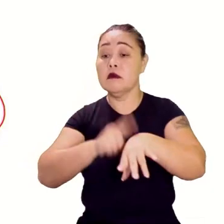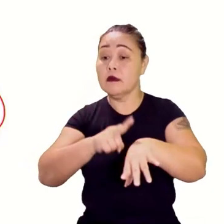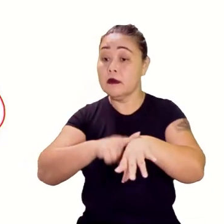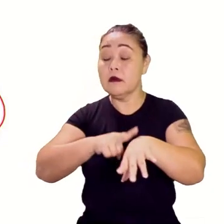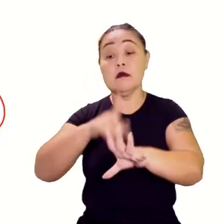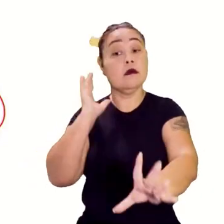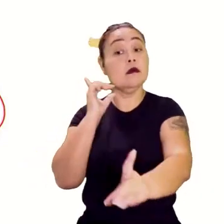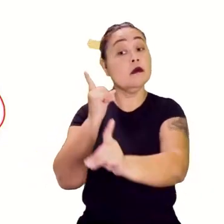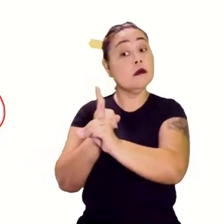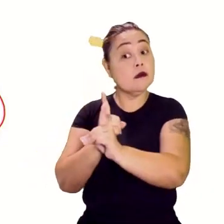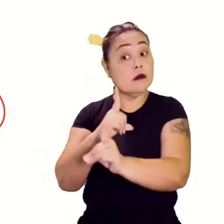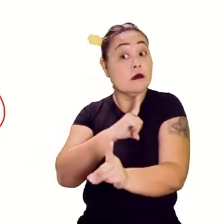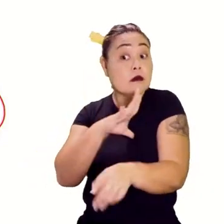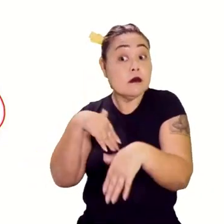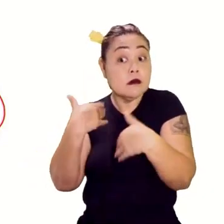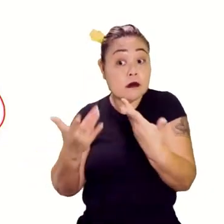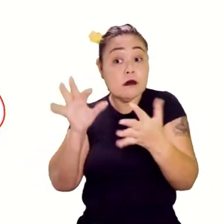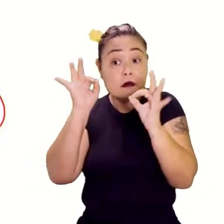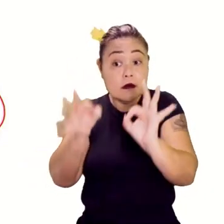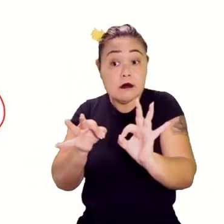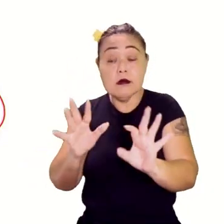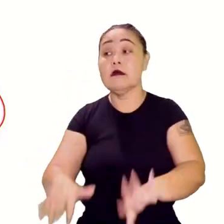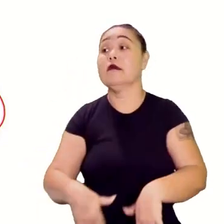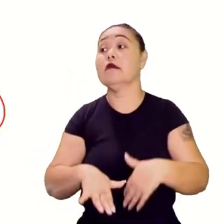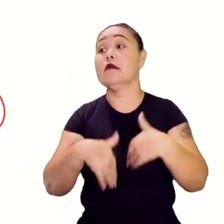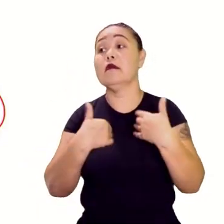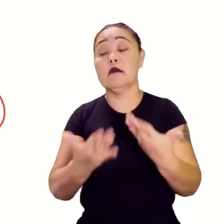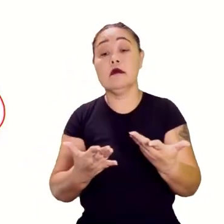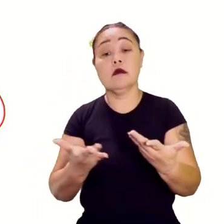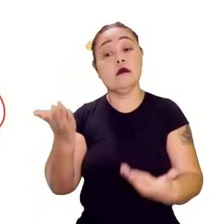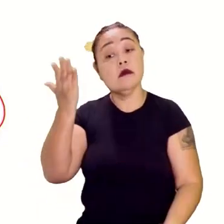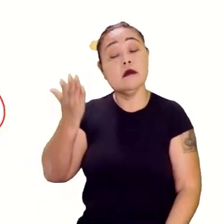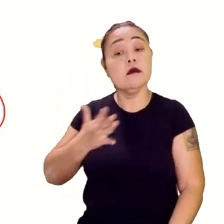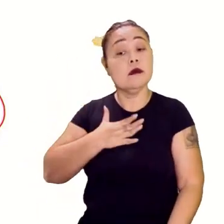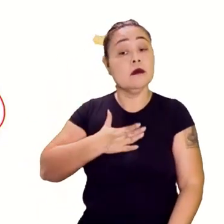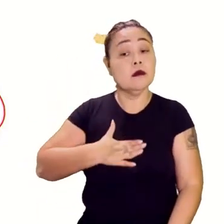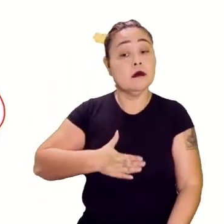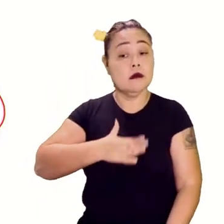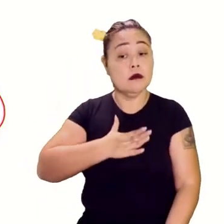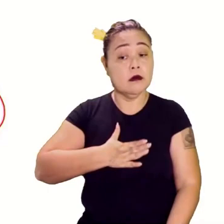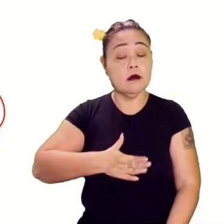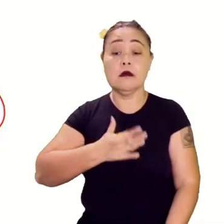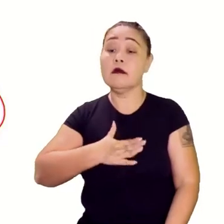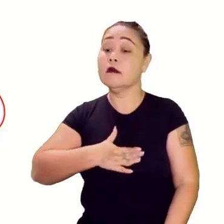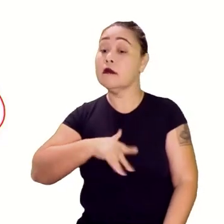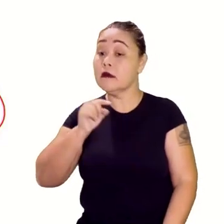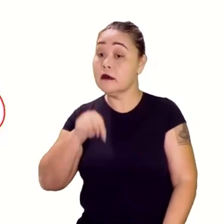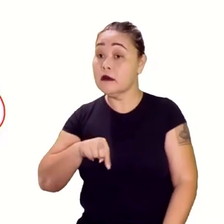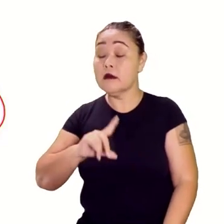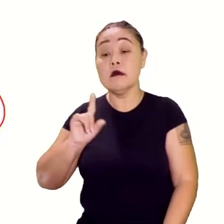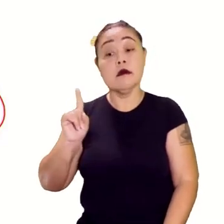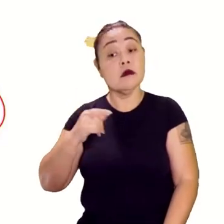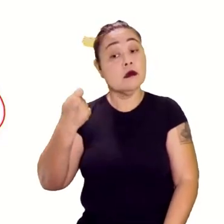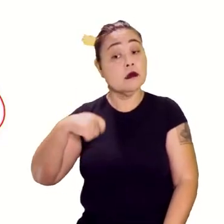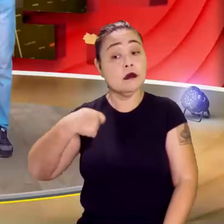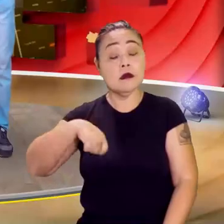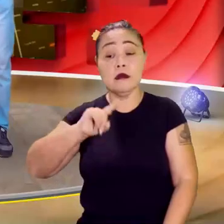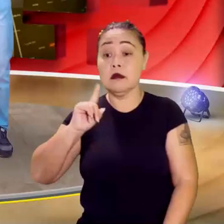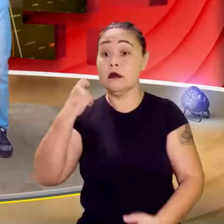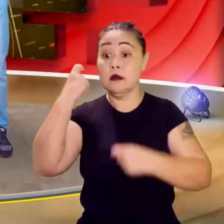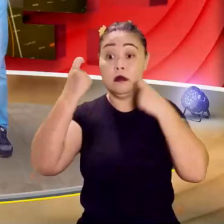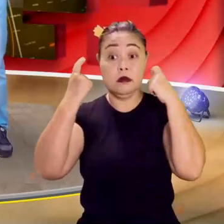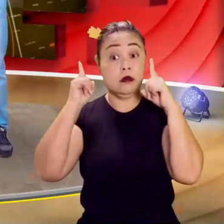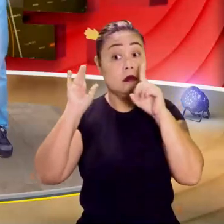que descobrir. Certo? Isso mesmo, certinho. Então, olha aí, muita calma nessa hora, muita hora nessa calma, vocês não precisam